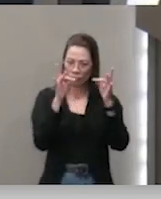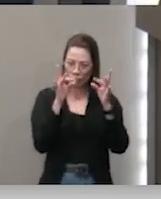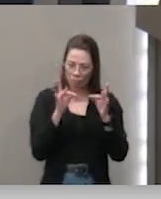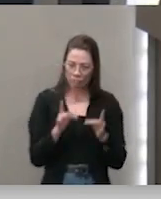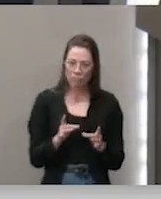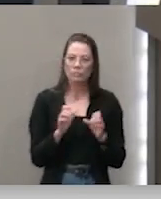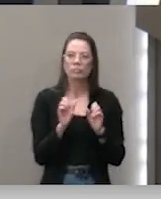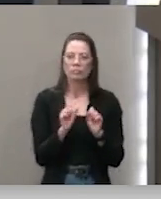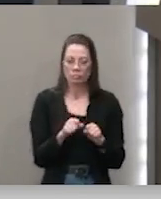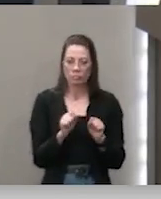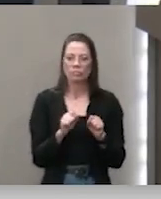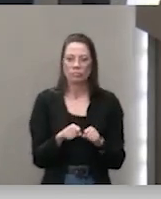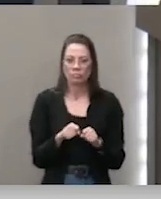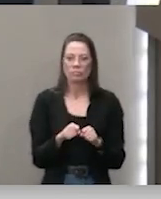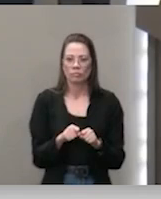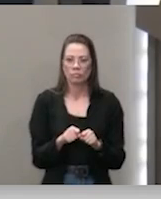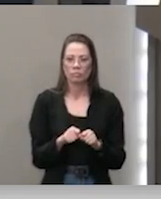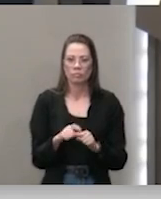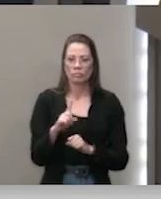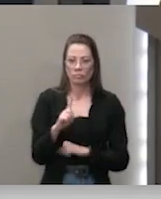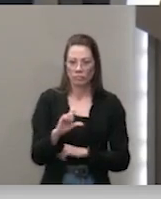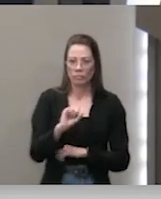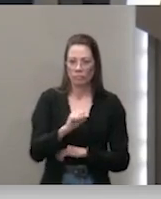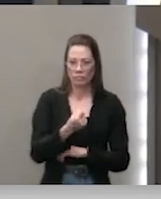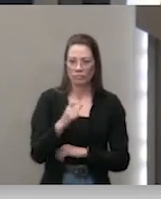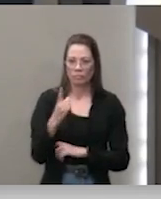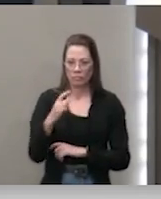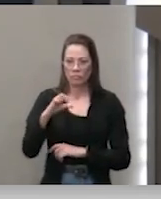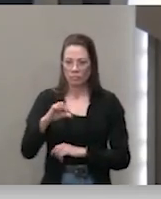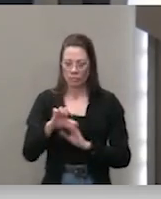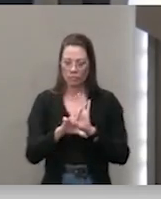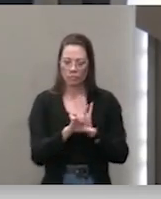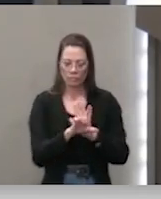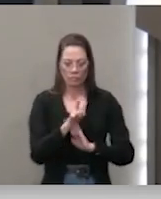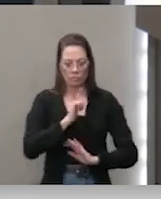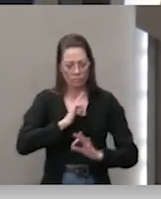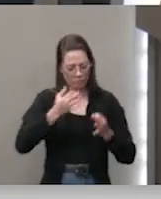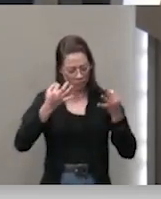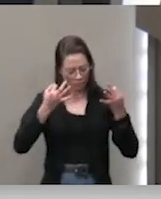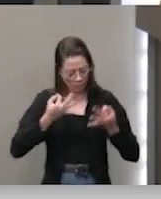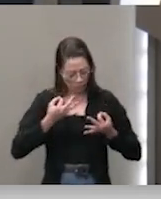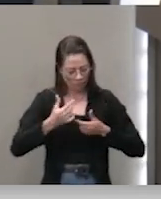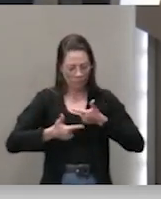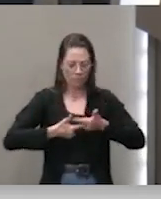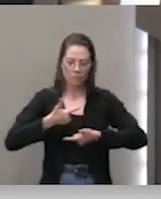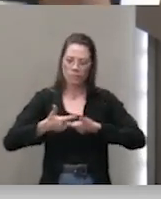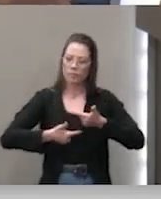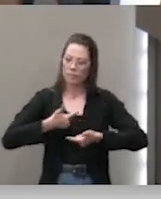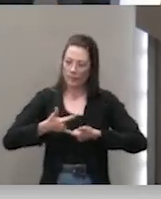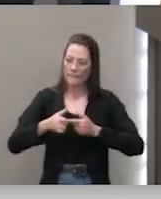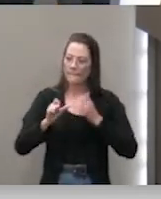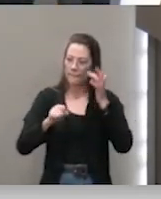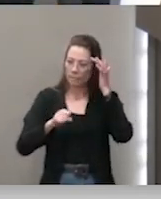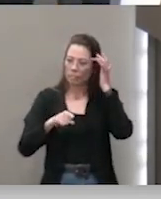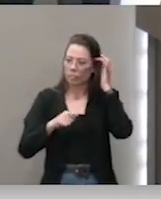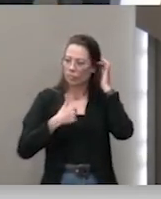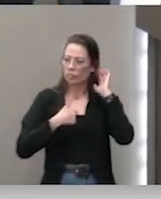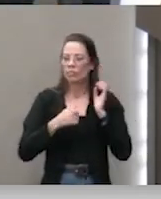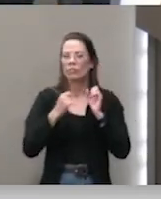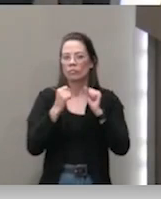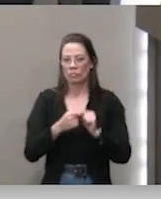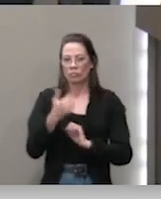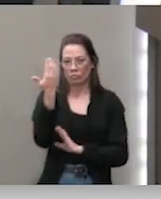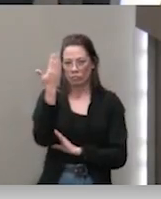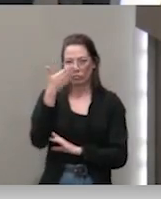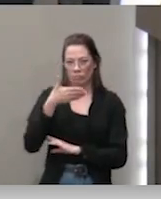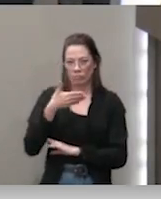mas que a casa não trabalha, a 18ª e a 19ª legislatura, eu tenho total certeza que estão trabalhando e trabalhando muito. E eu posso provar isso